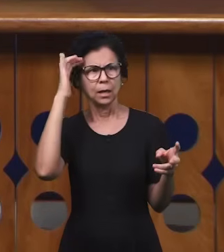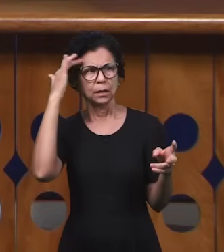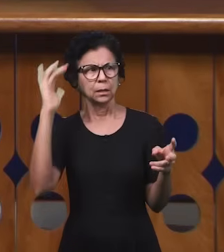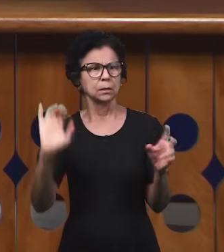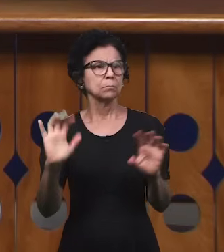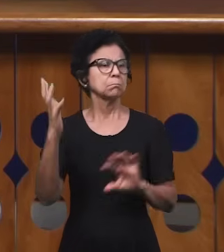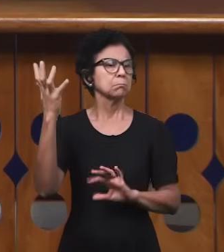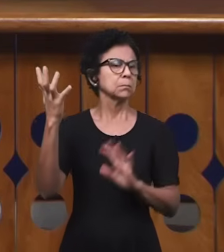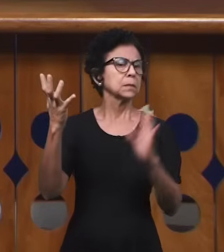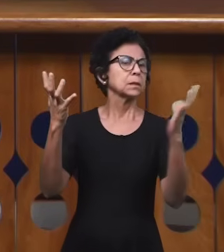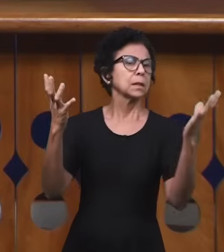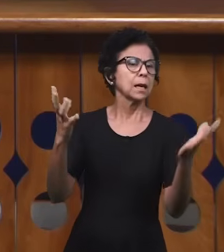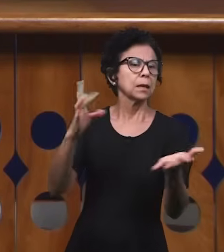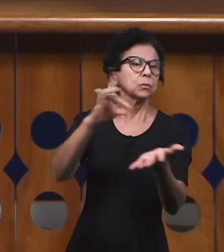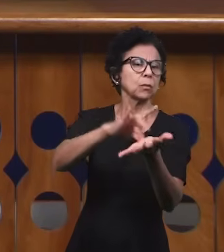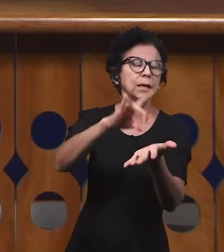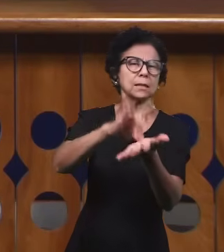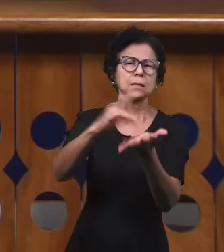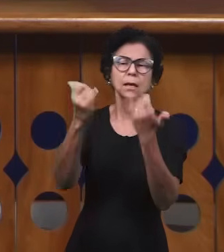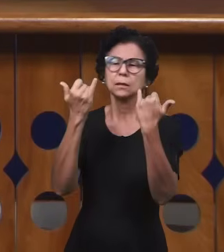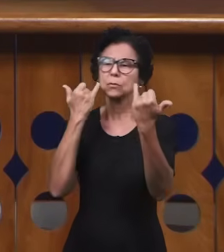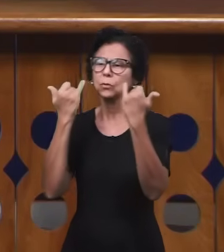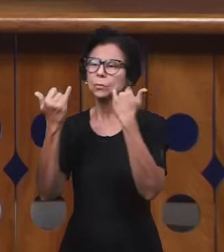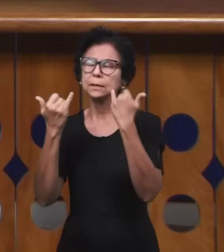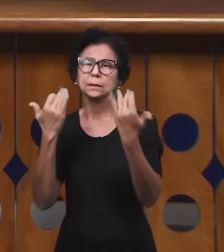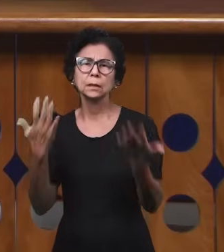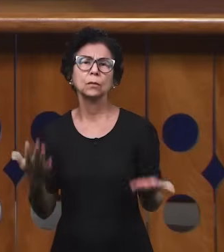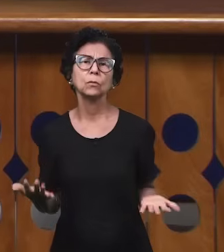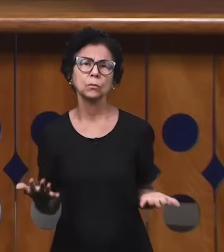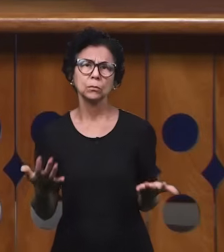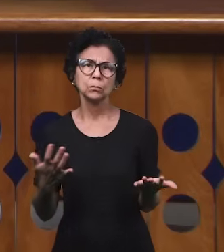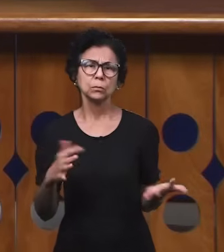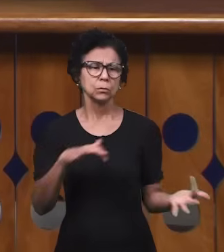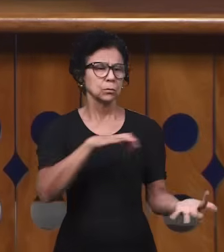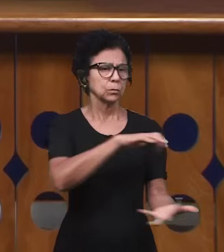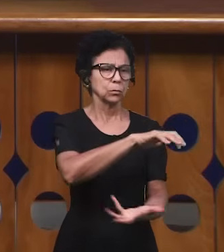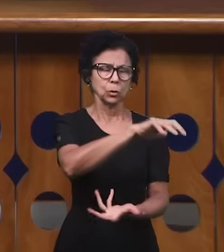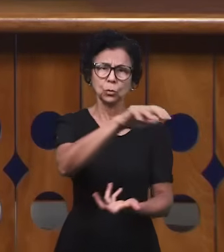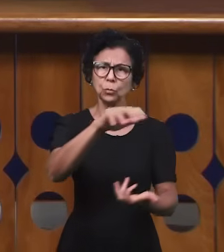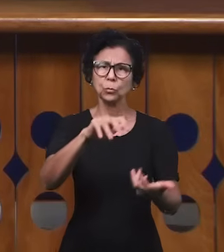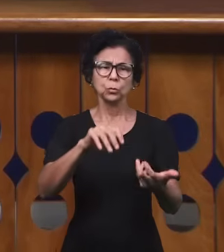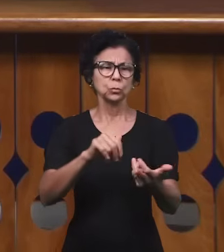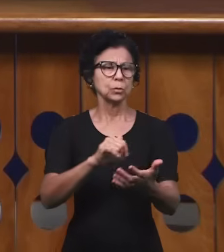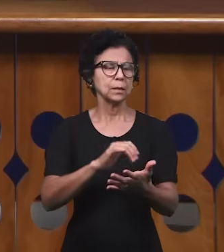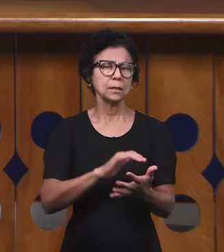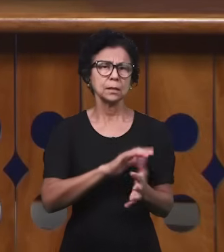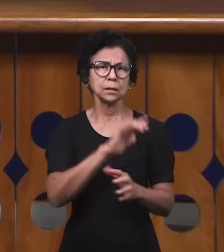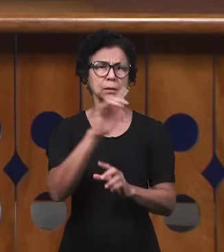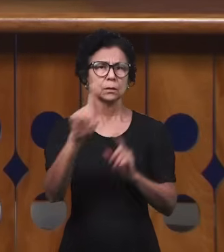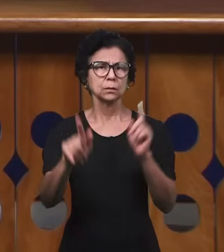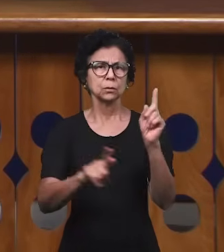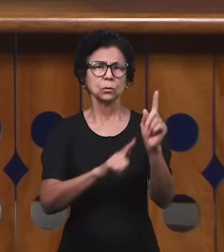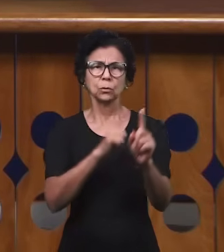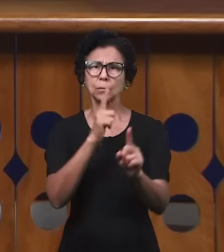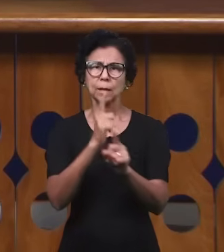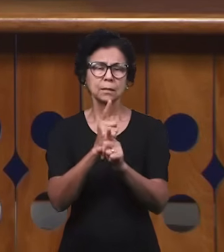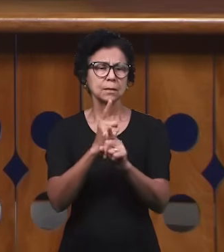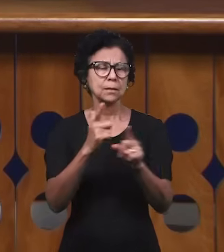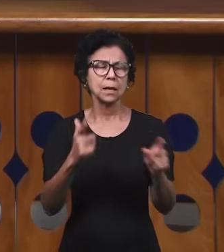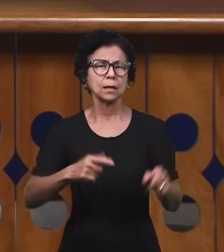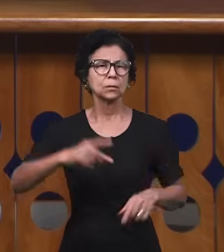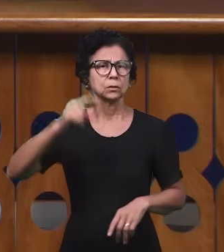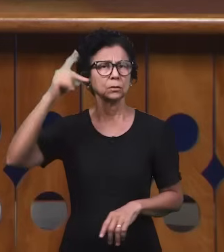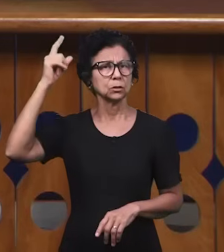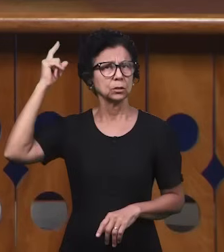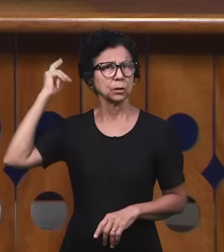nossa volta, porque o mundo globalizado é assim. Você vai concorrer a uma vaga, antigamente era simples, você